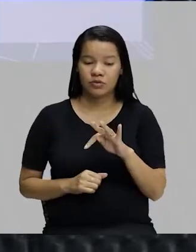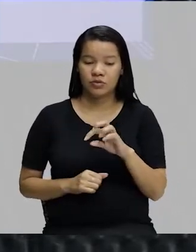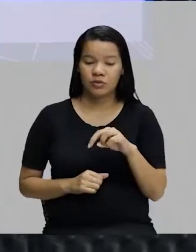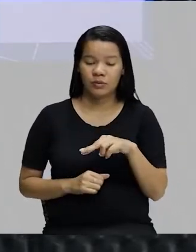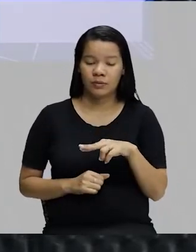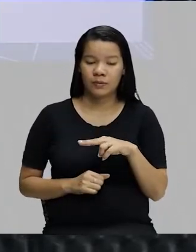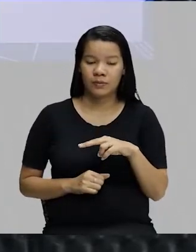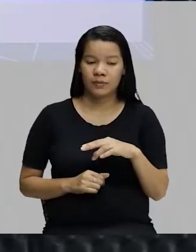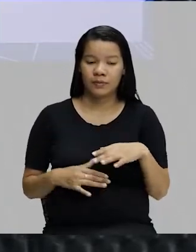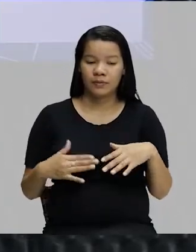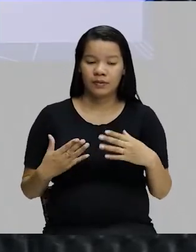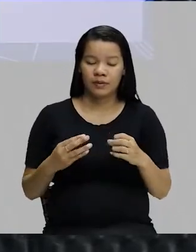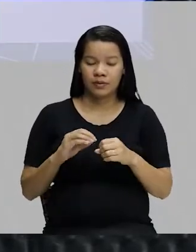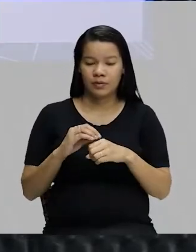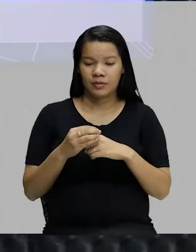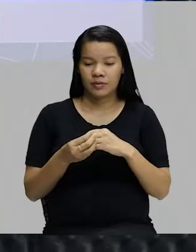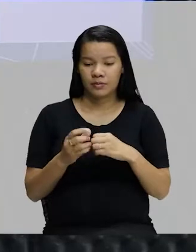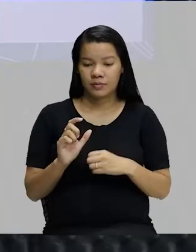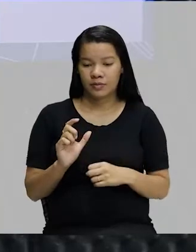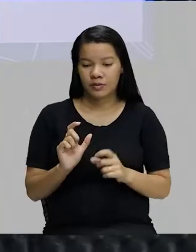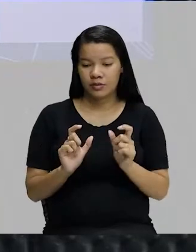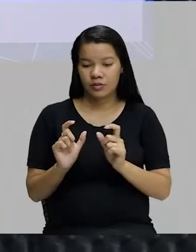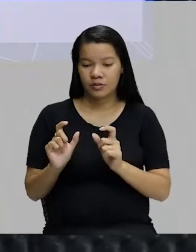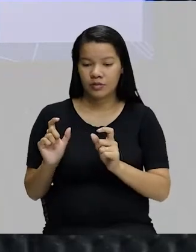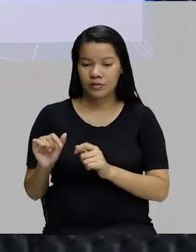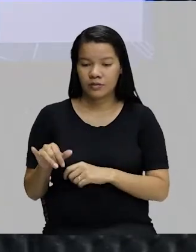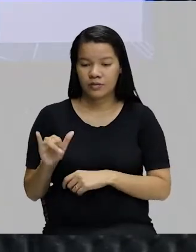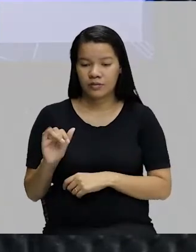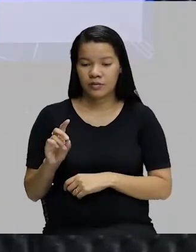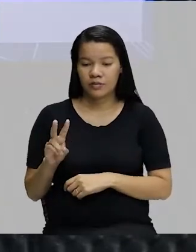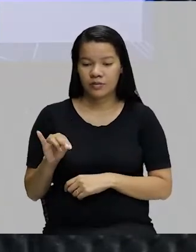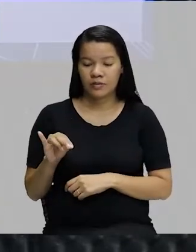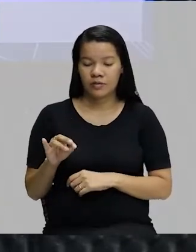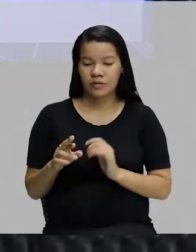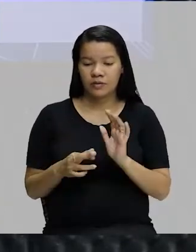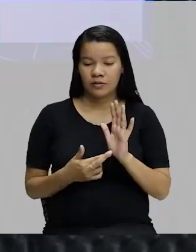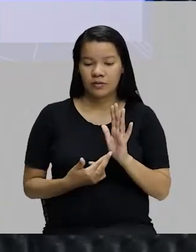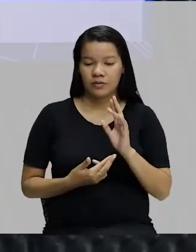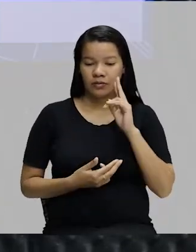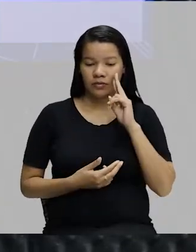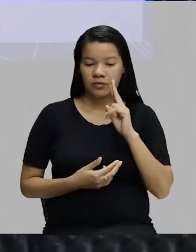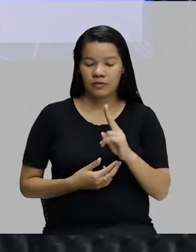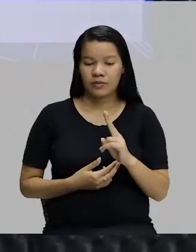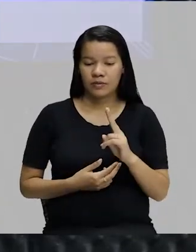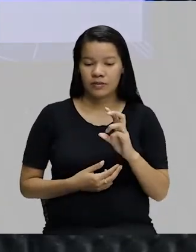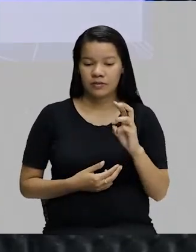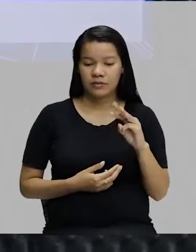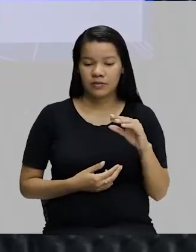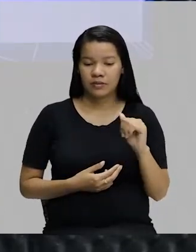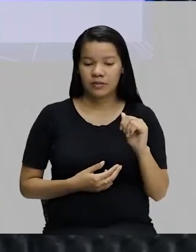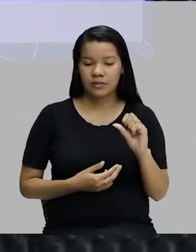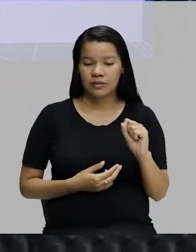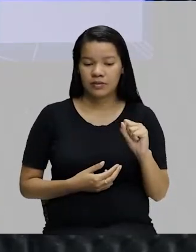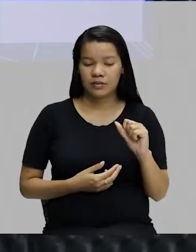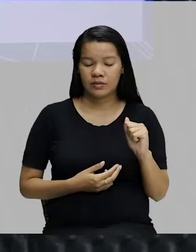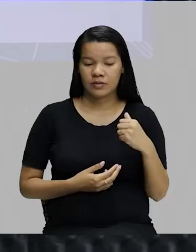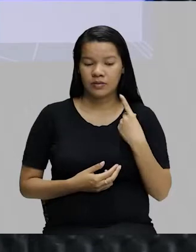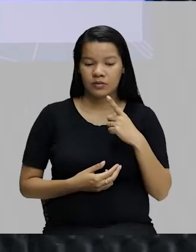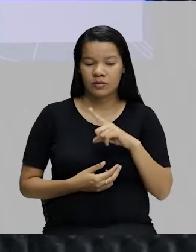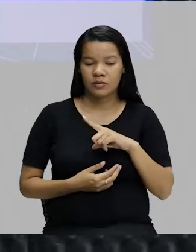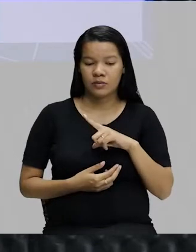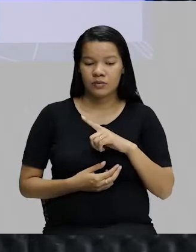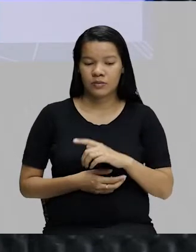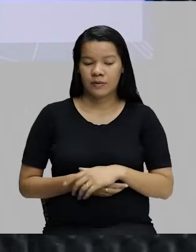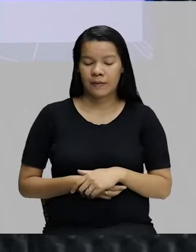Então, qual partícula Y vai corresponder? Vamos ver aqui as massas. Olha só, nós temos